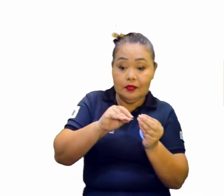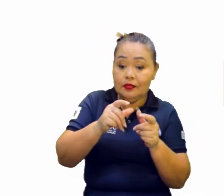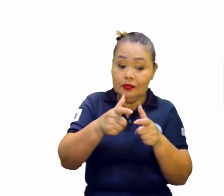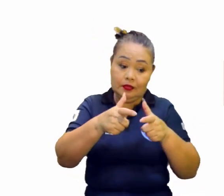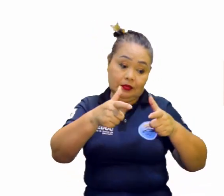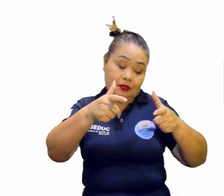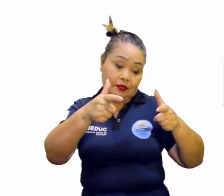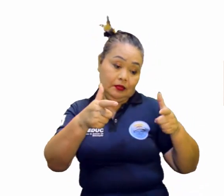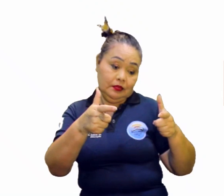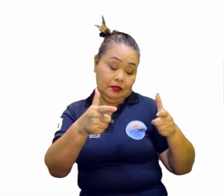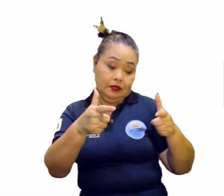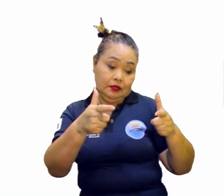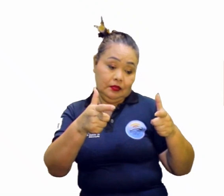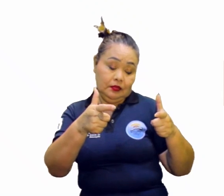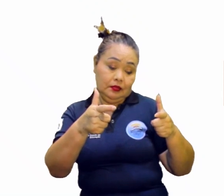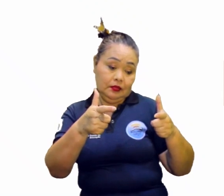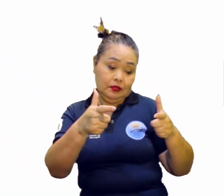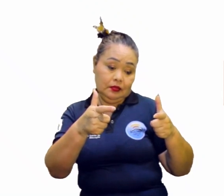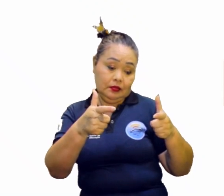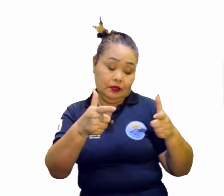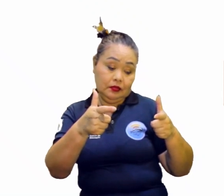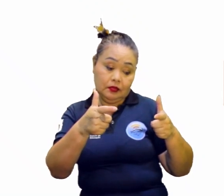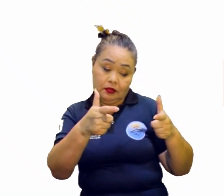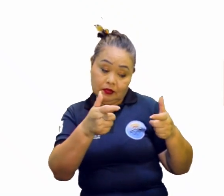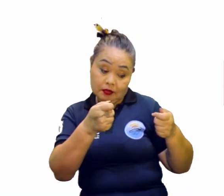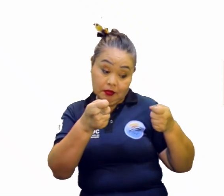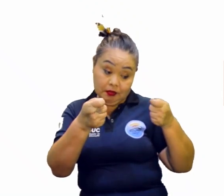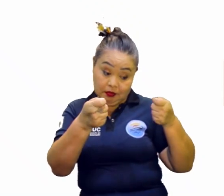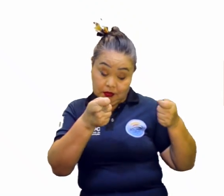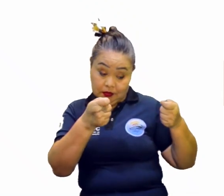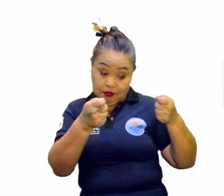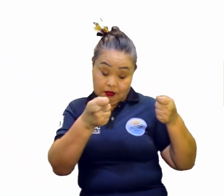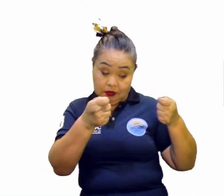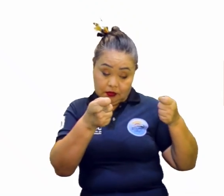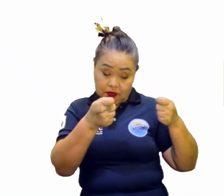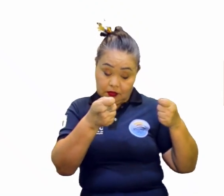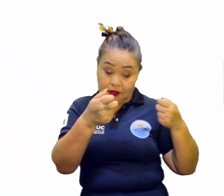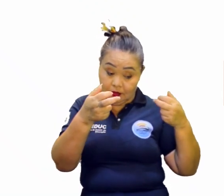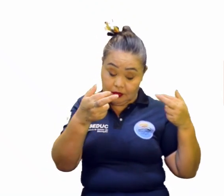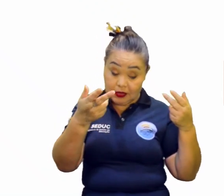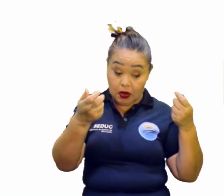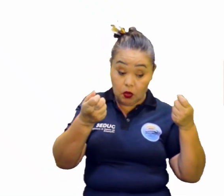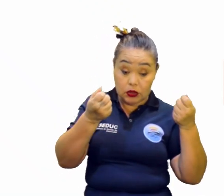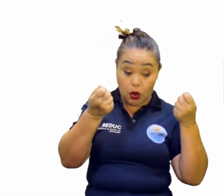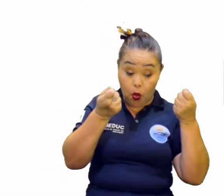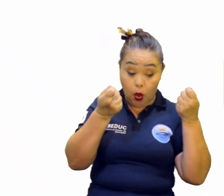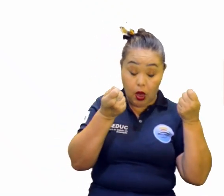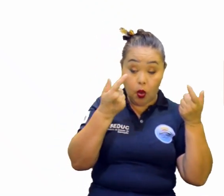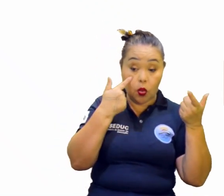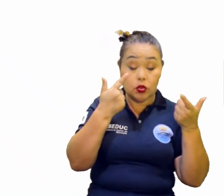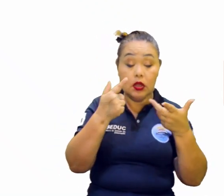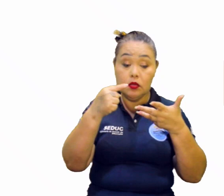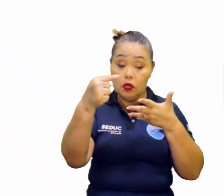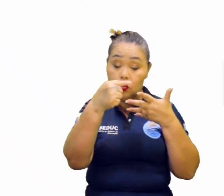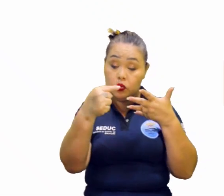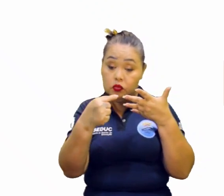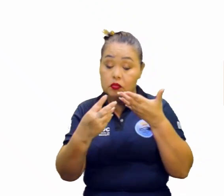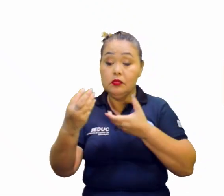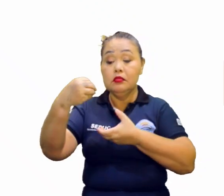né, desse autocontrole, dessa autorregulação aí entre os elementos presentes dentro